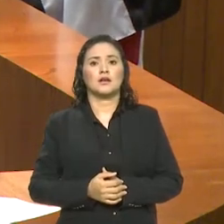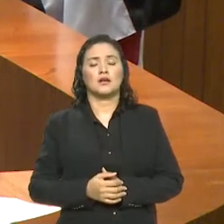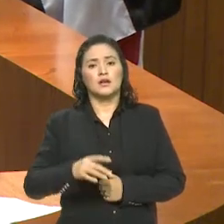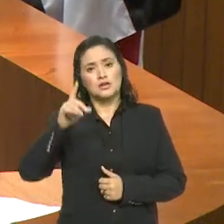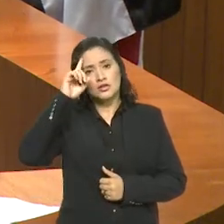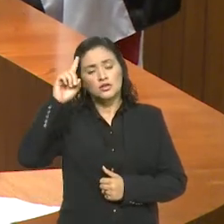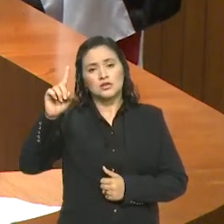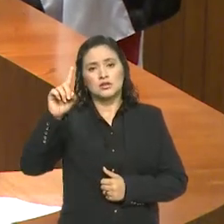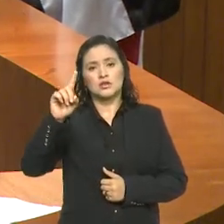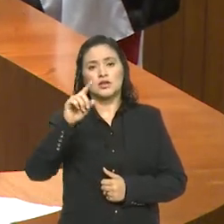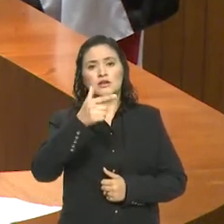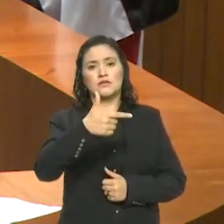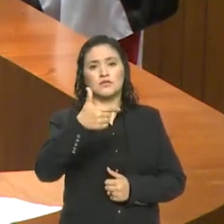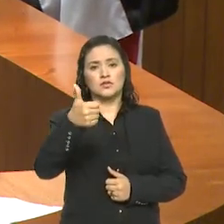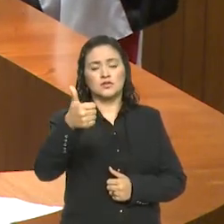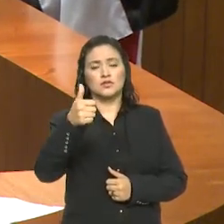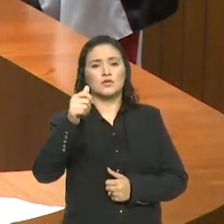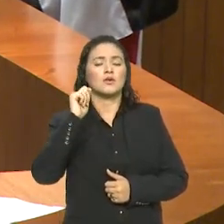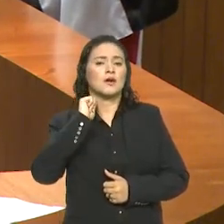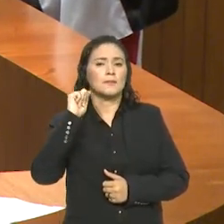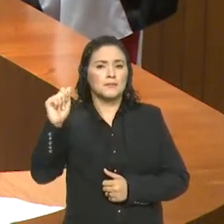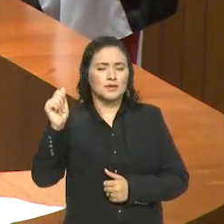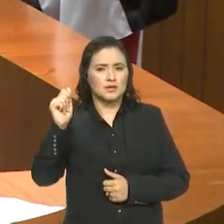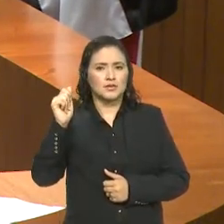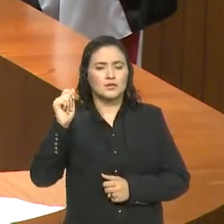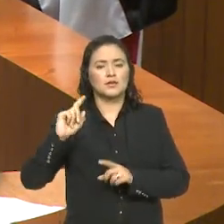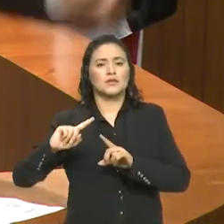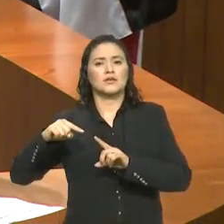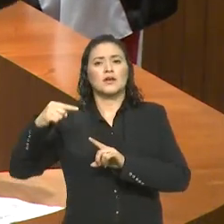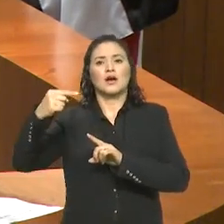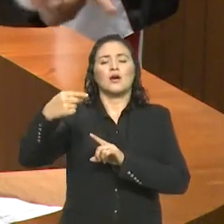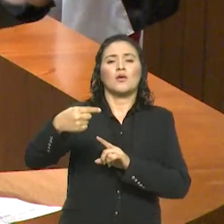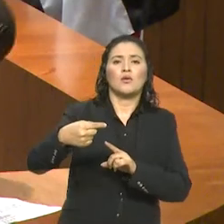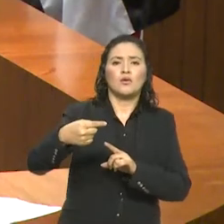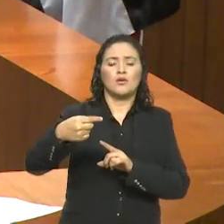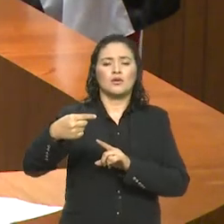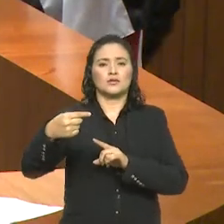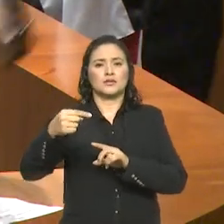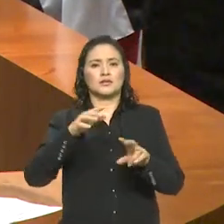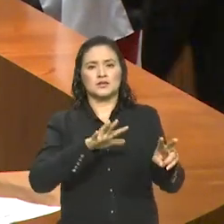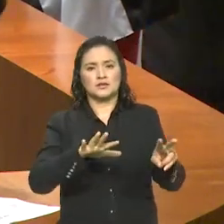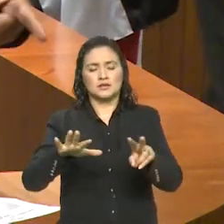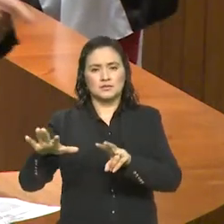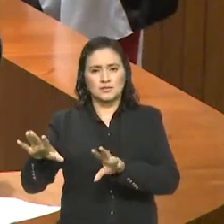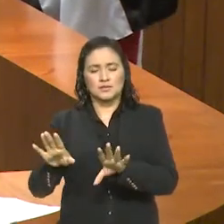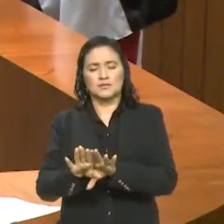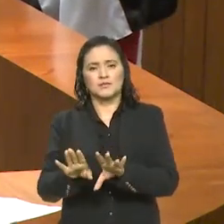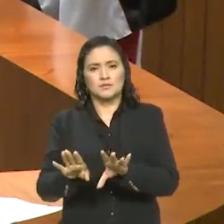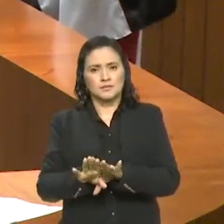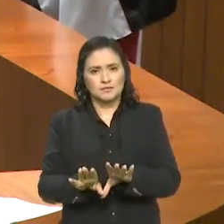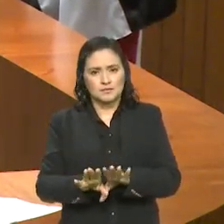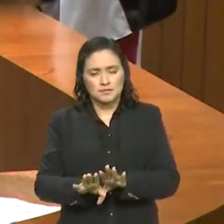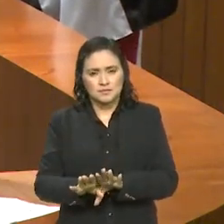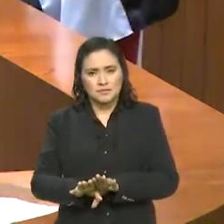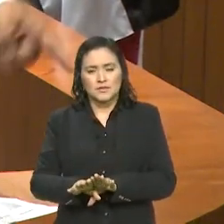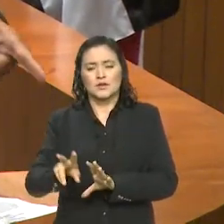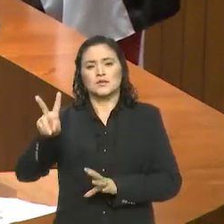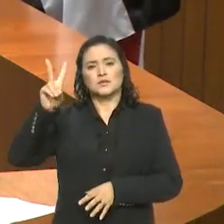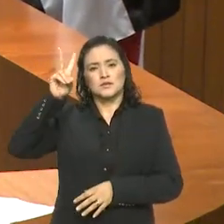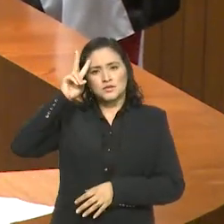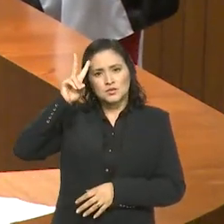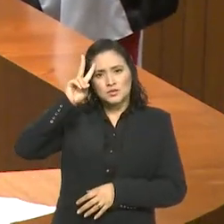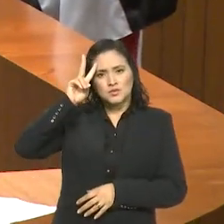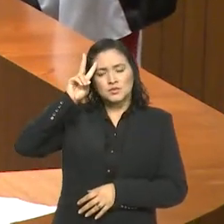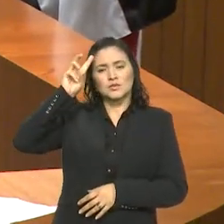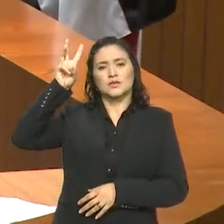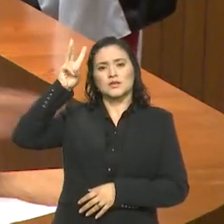de semana subsequente. Problema no último final de semana. Denunciei aqui na segunda. Denunciei aqui na terça. Denunciei